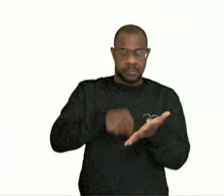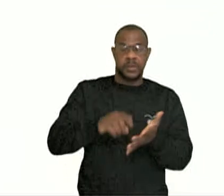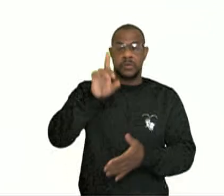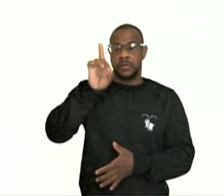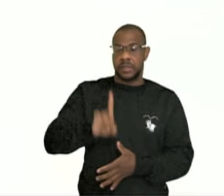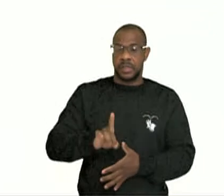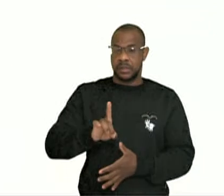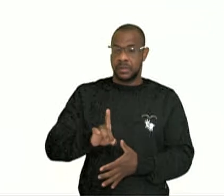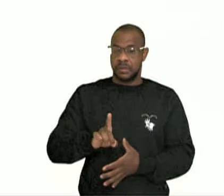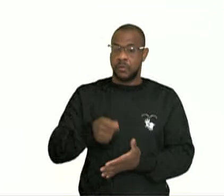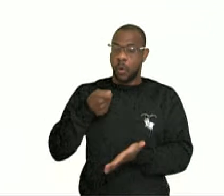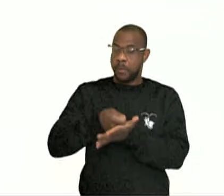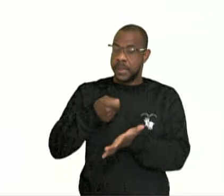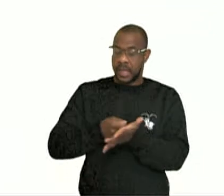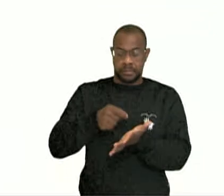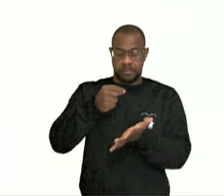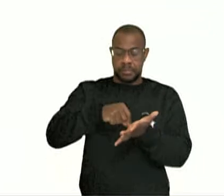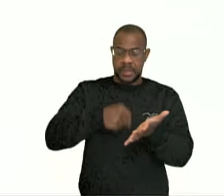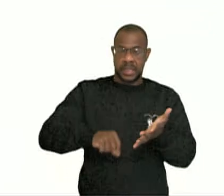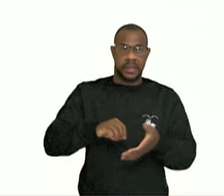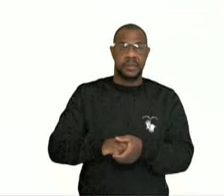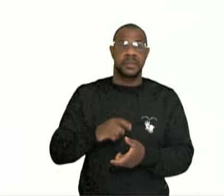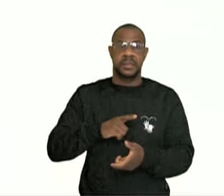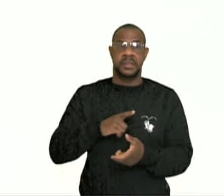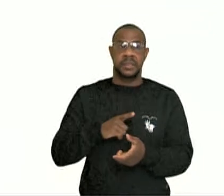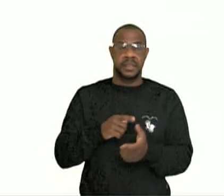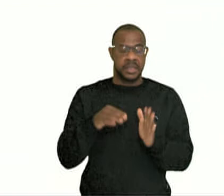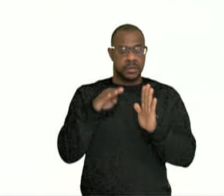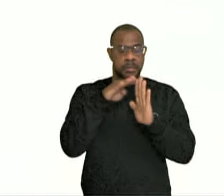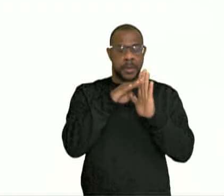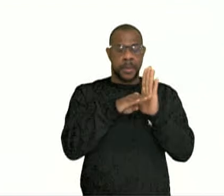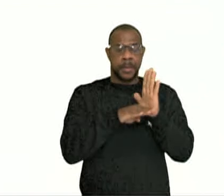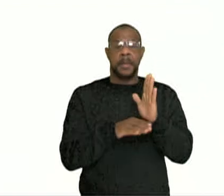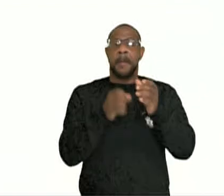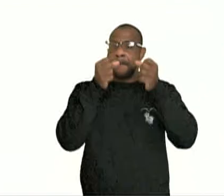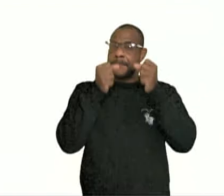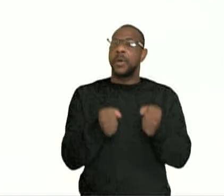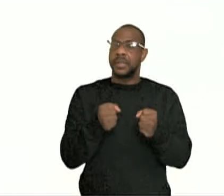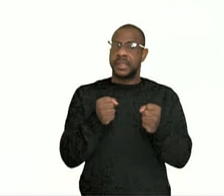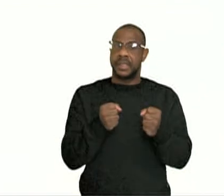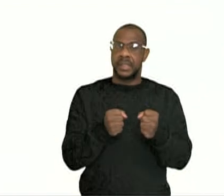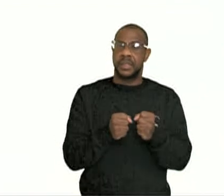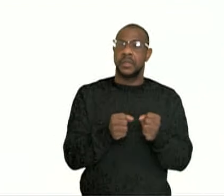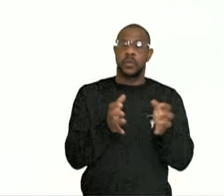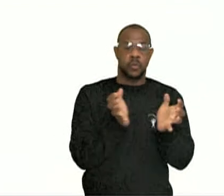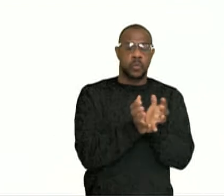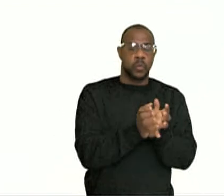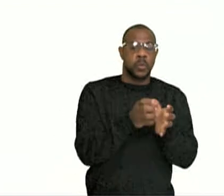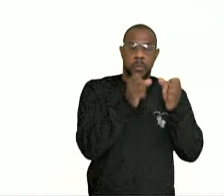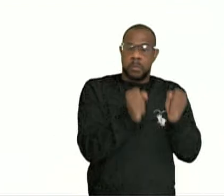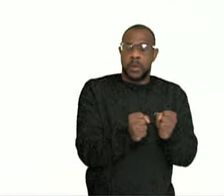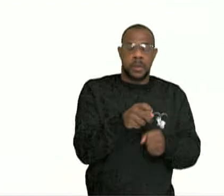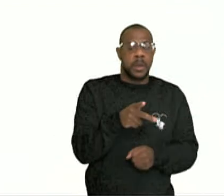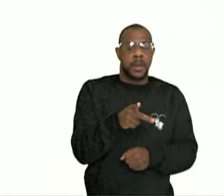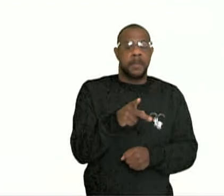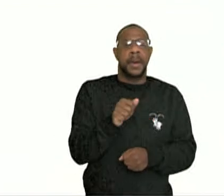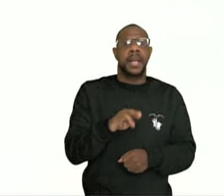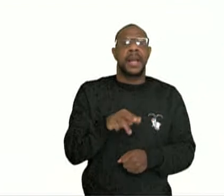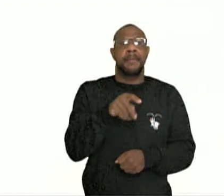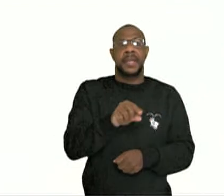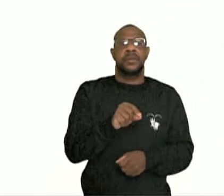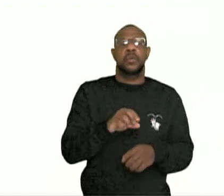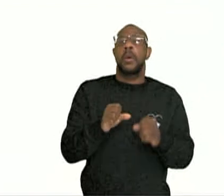Direitos, né? Nela estabelecia os poderes do parlamento e os poderes do rei. Quais são os poderes do parlamento,